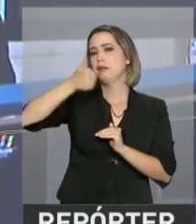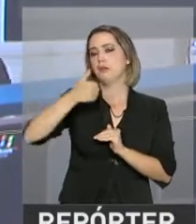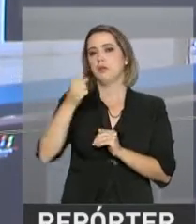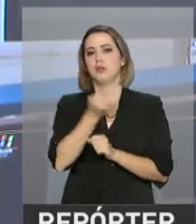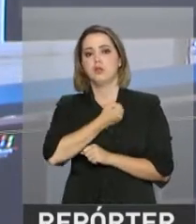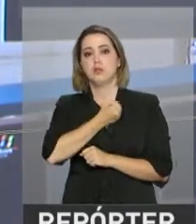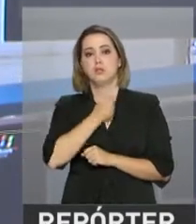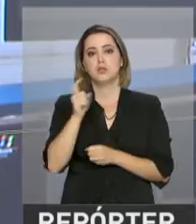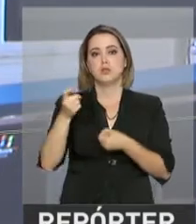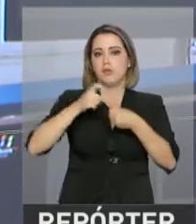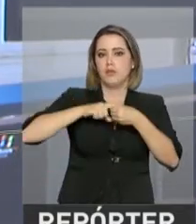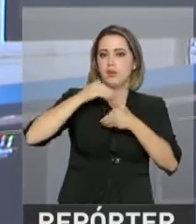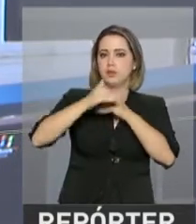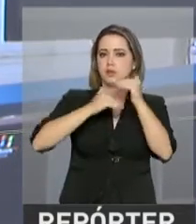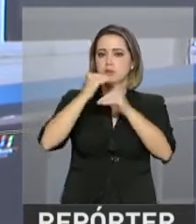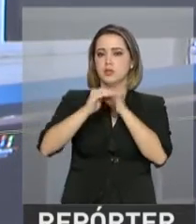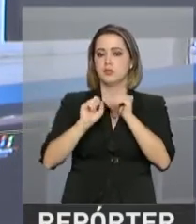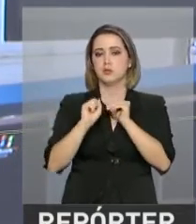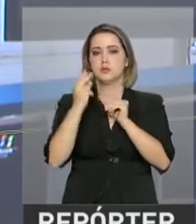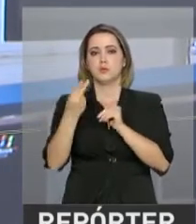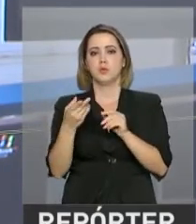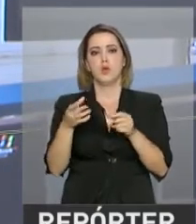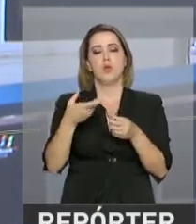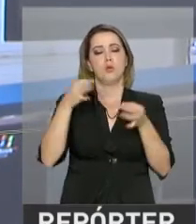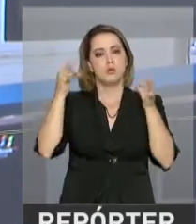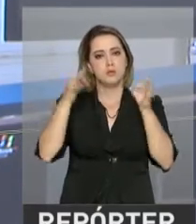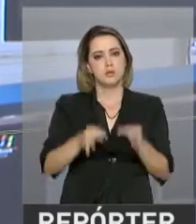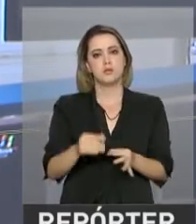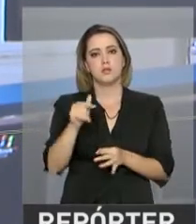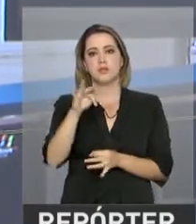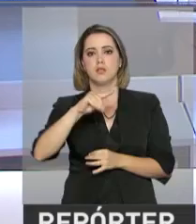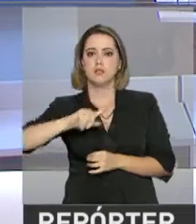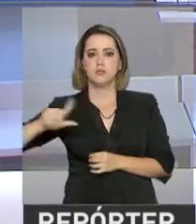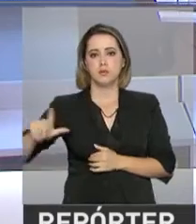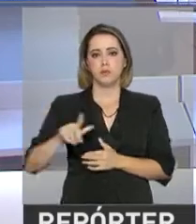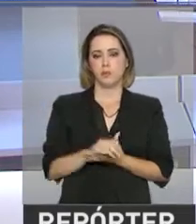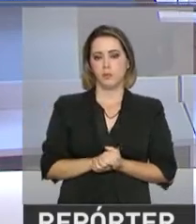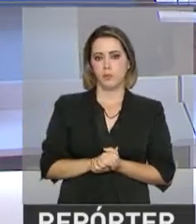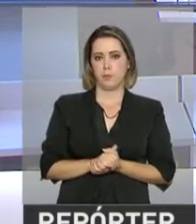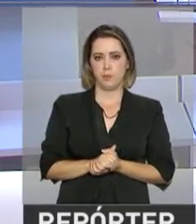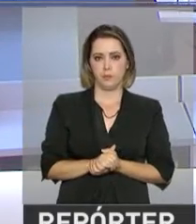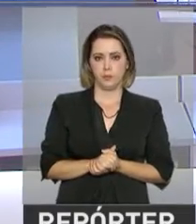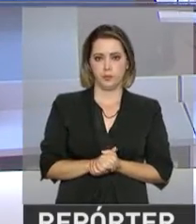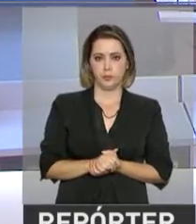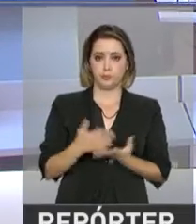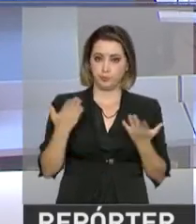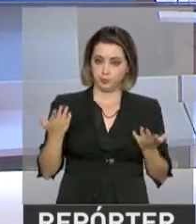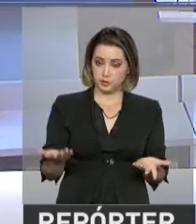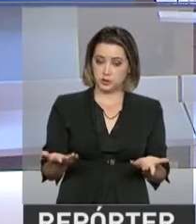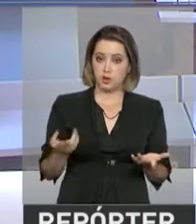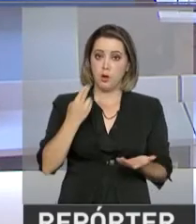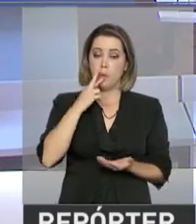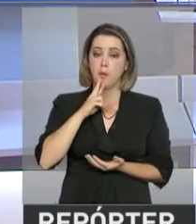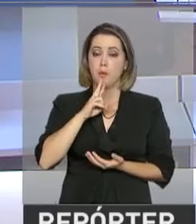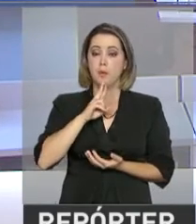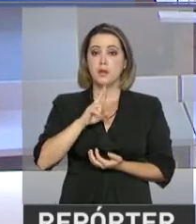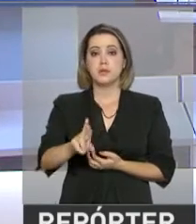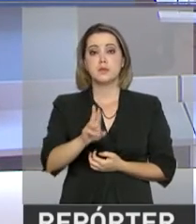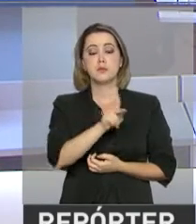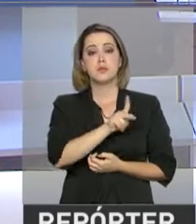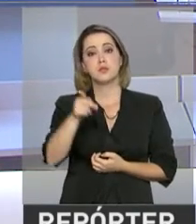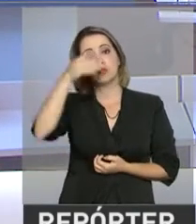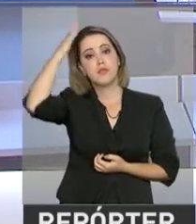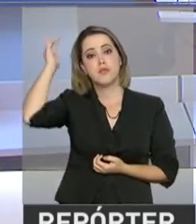ou a aceleração da consolidação fiscal e por meio de nota o presidente é o temer